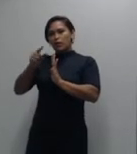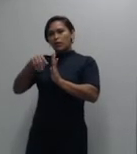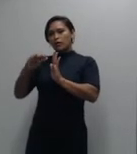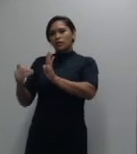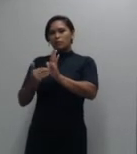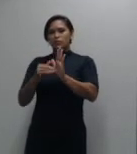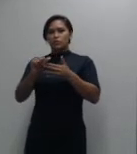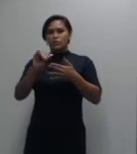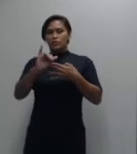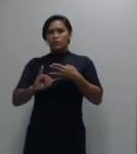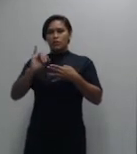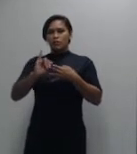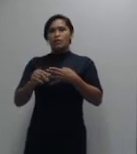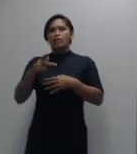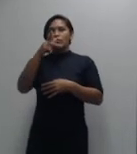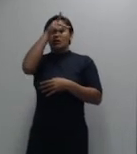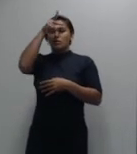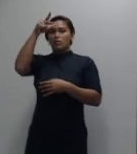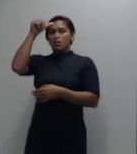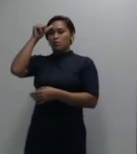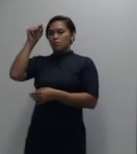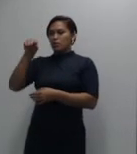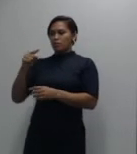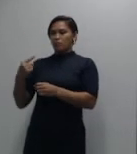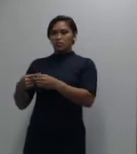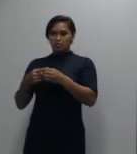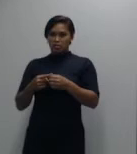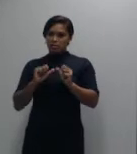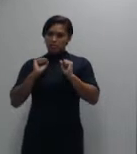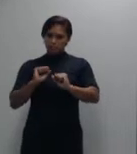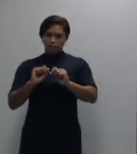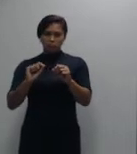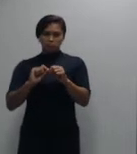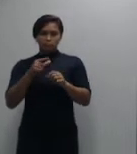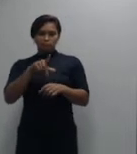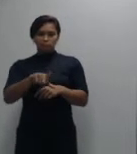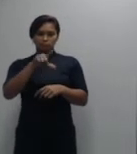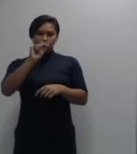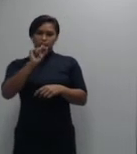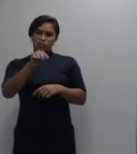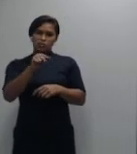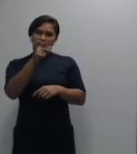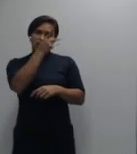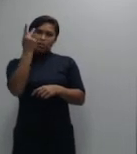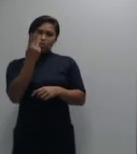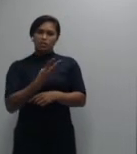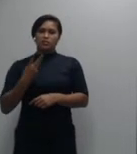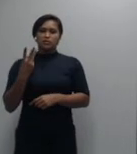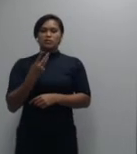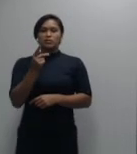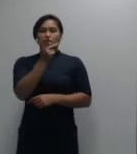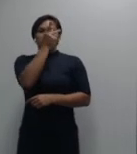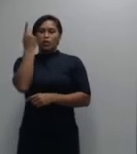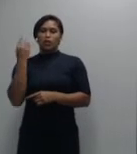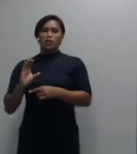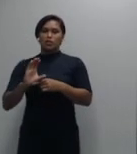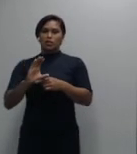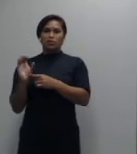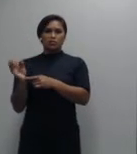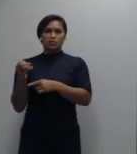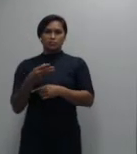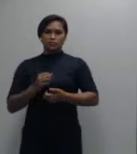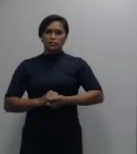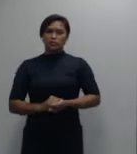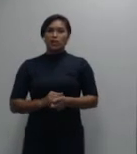do agravo e o prefeito atual poderia fazer indicação daqueles três novos conselheiros tentando